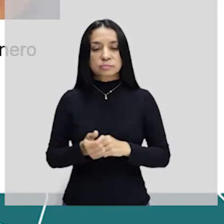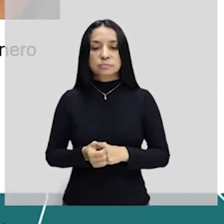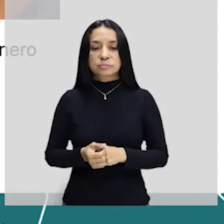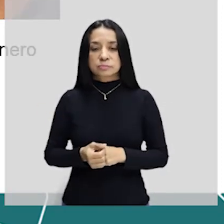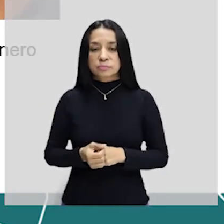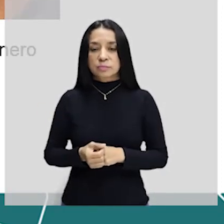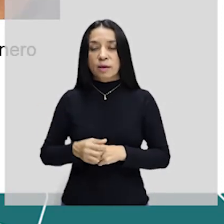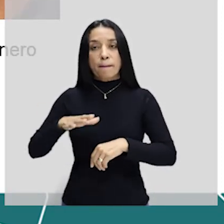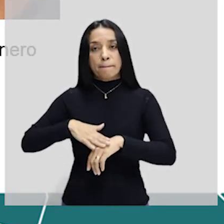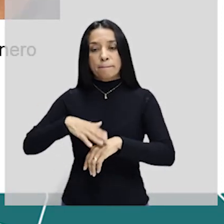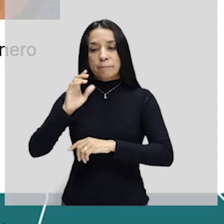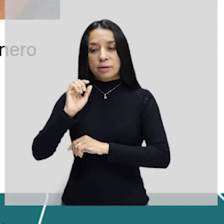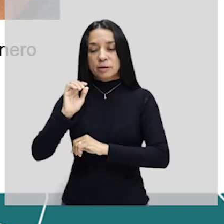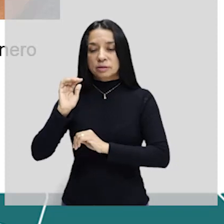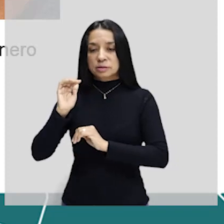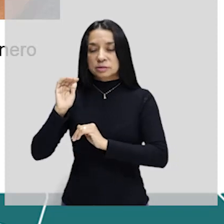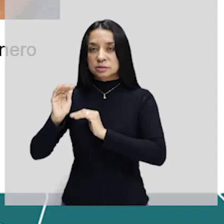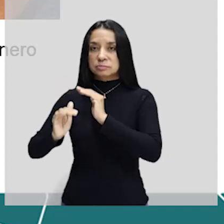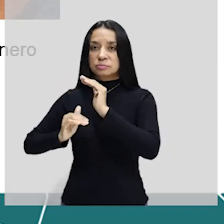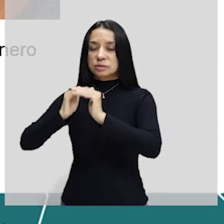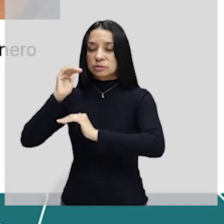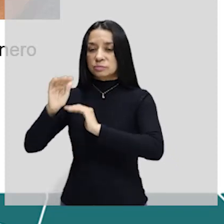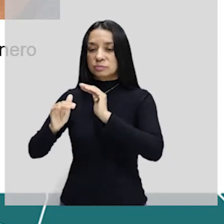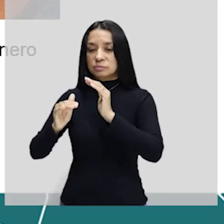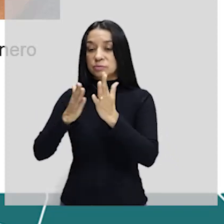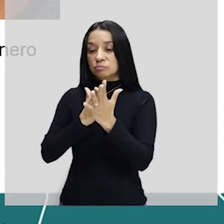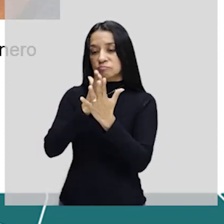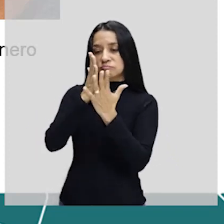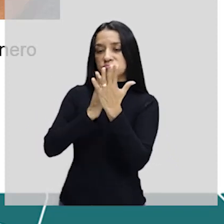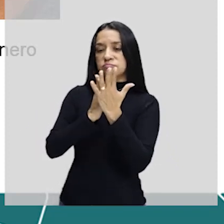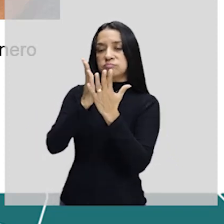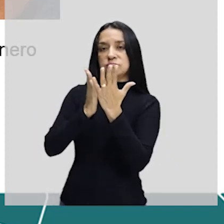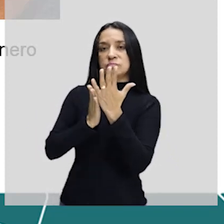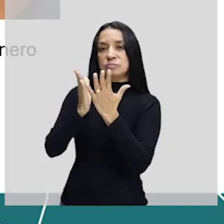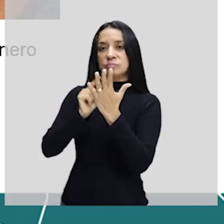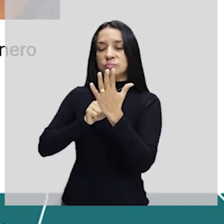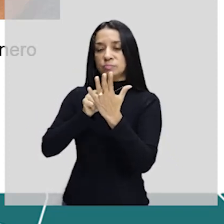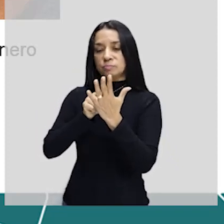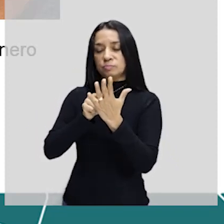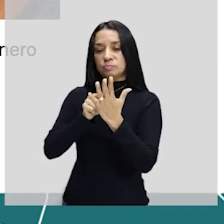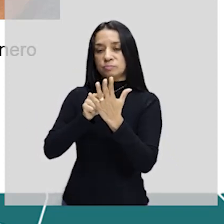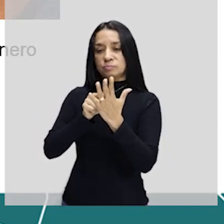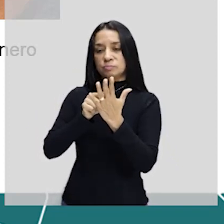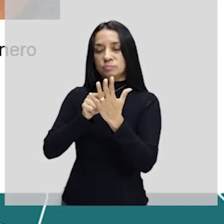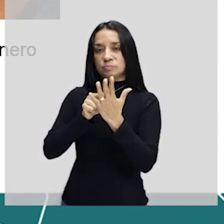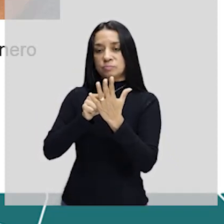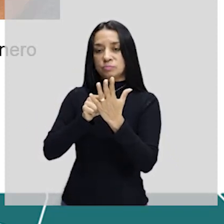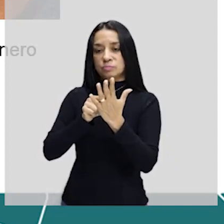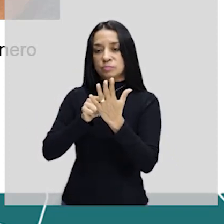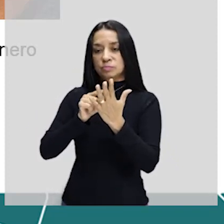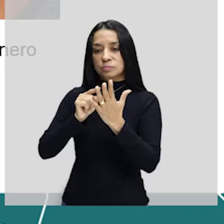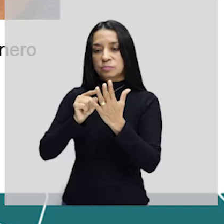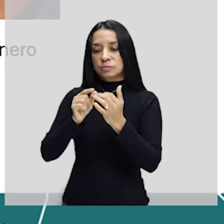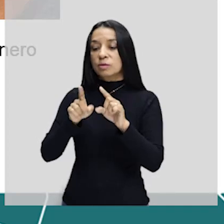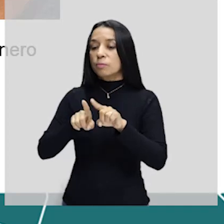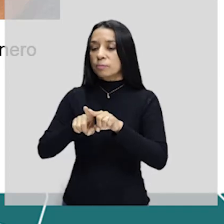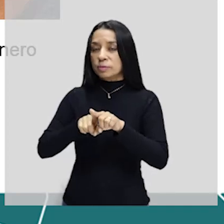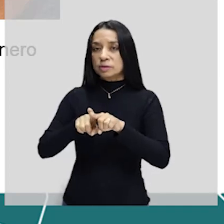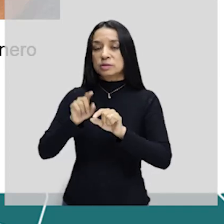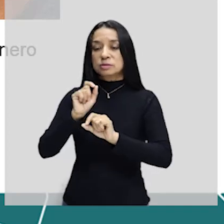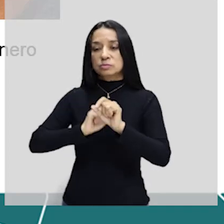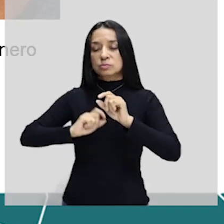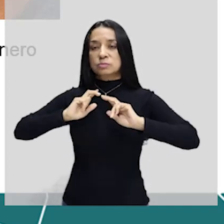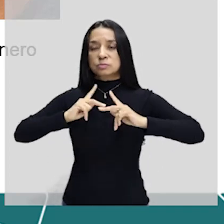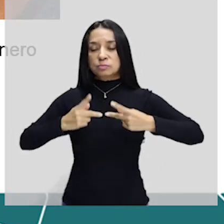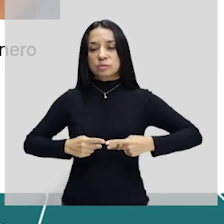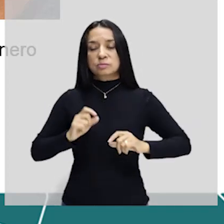indivíduos que são mais ainda, estão na árvore filogenética dos primatas, que tem o maior parentesco com seres humanos, a gente